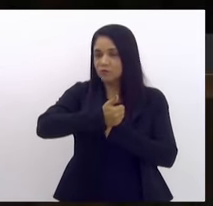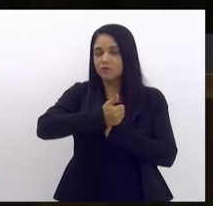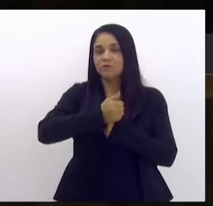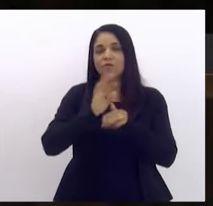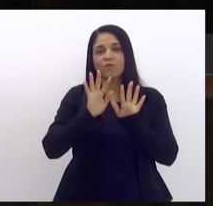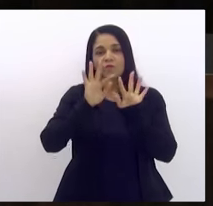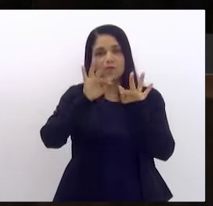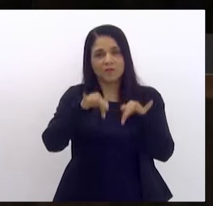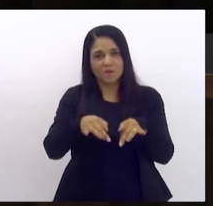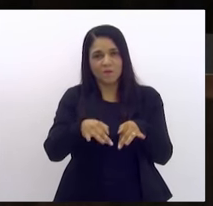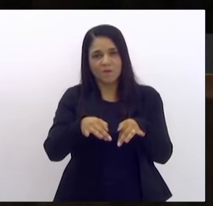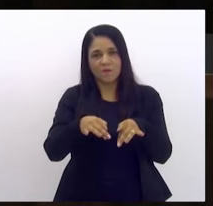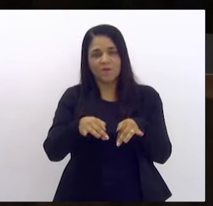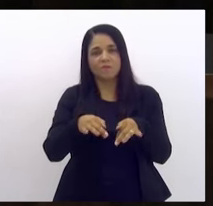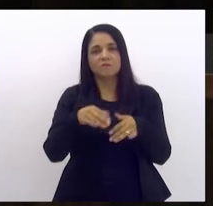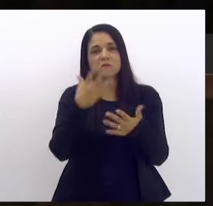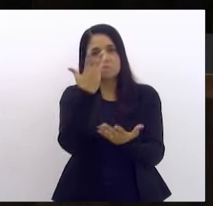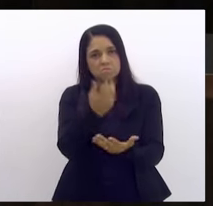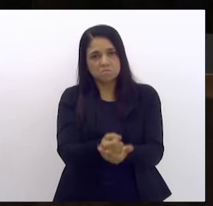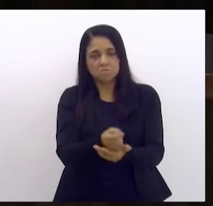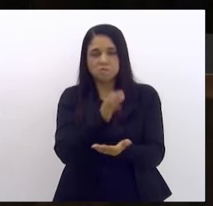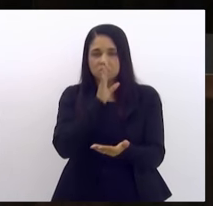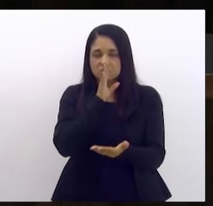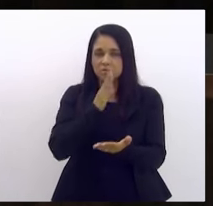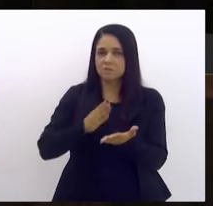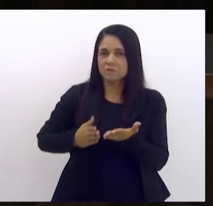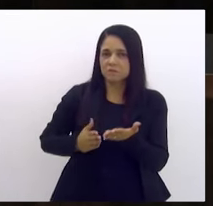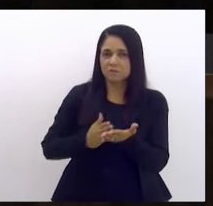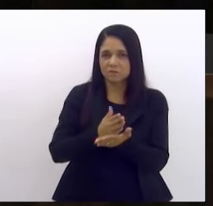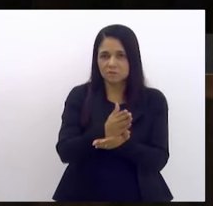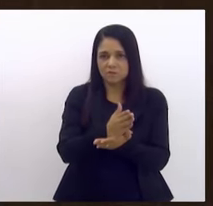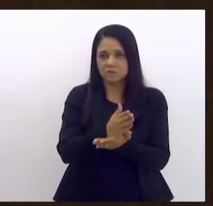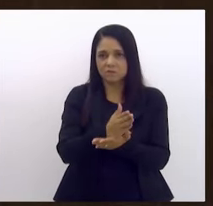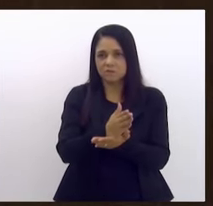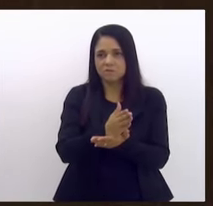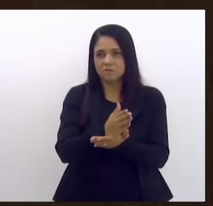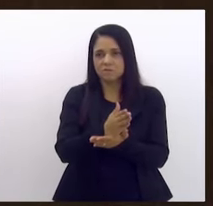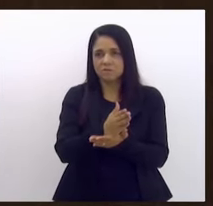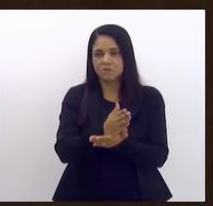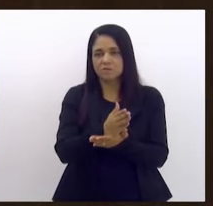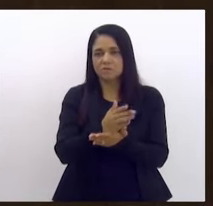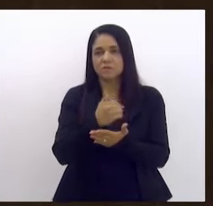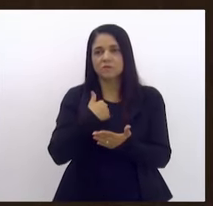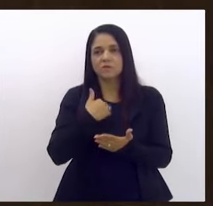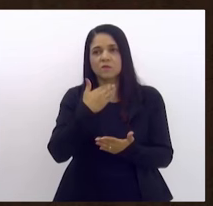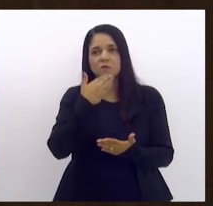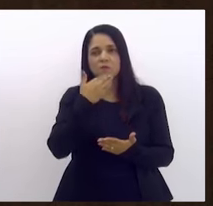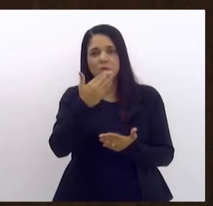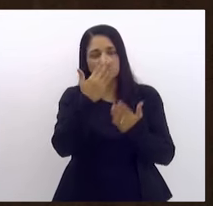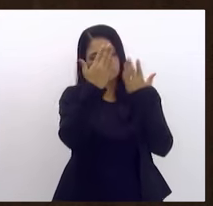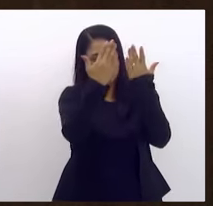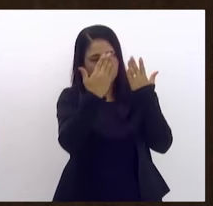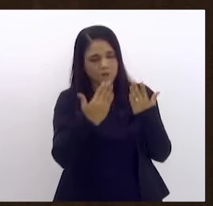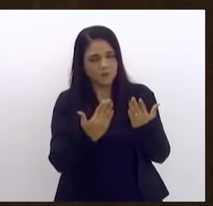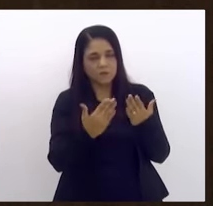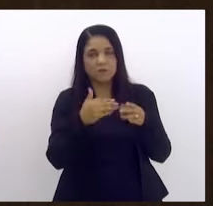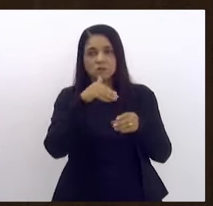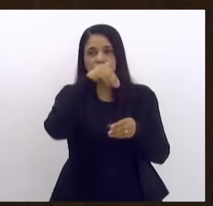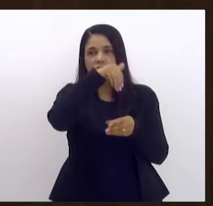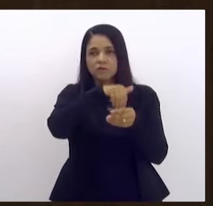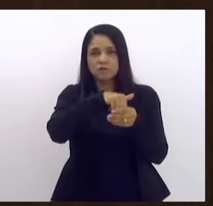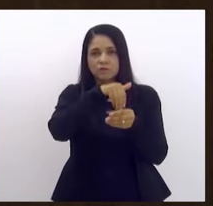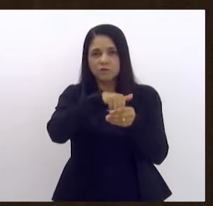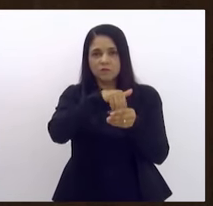final, senhores que aprovam, permanecem como estão, aprovado. Verificação de votação e